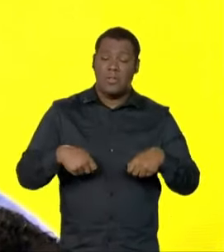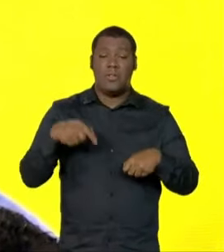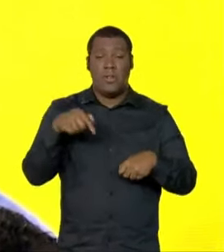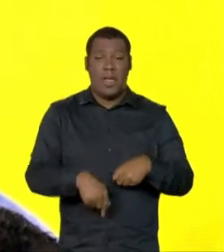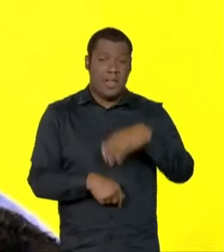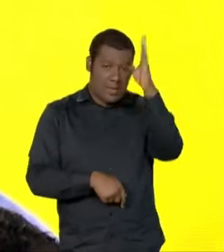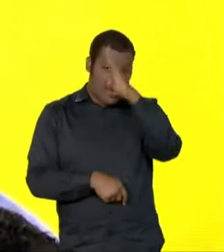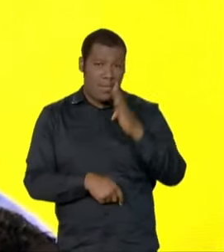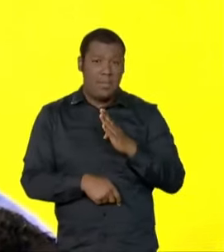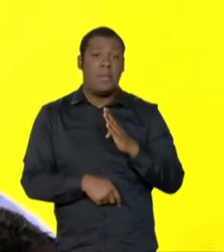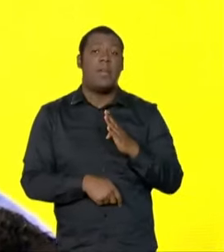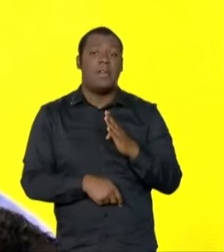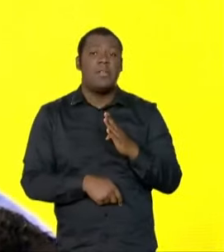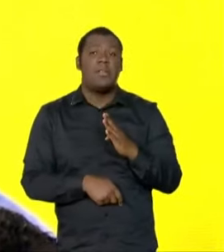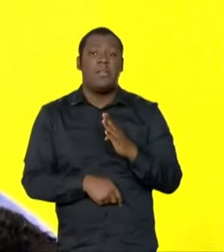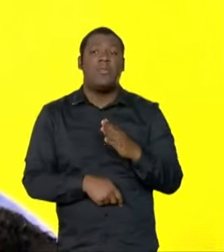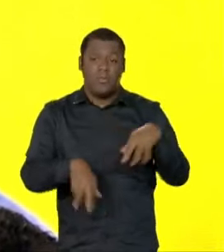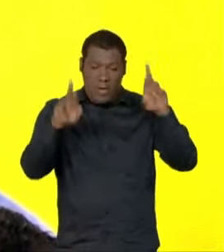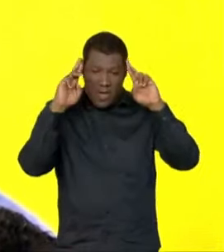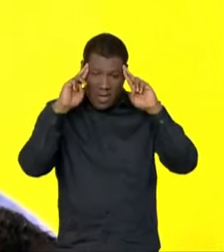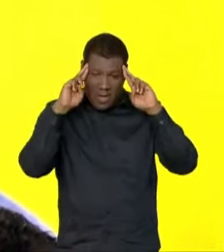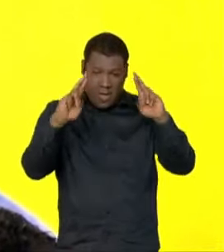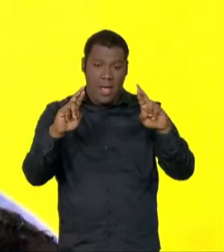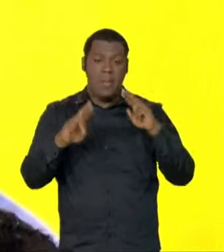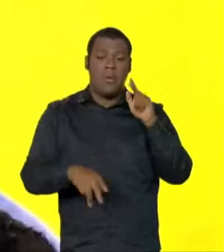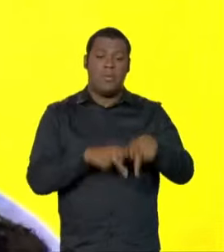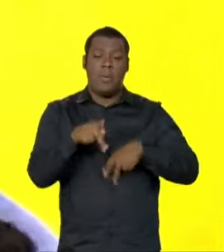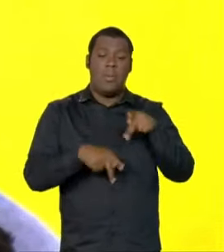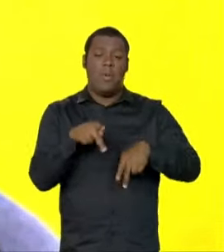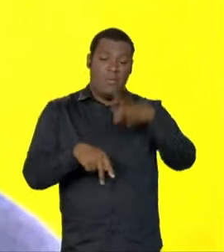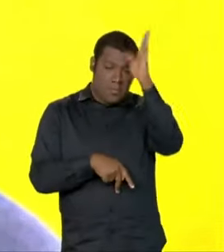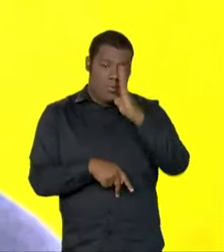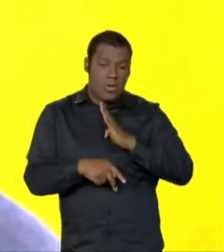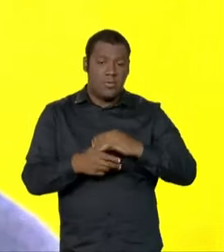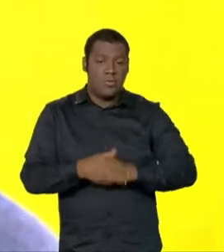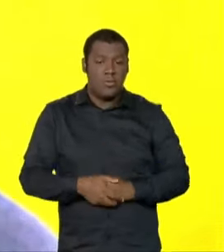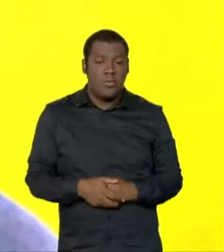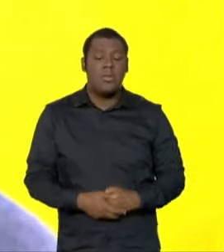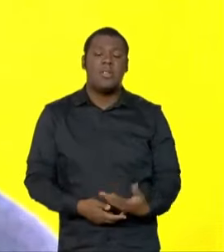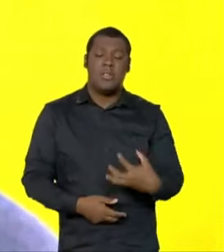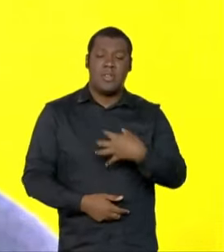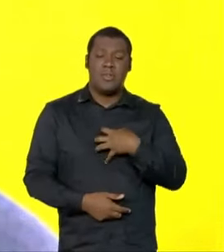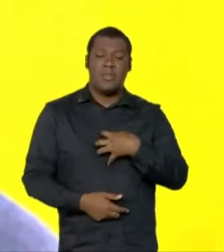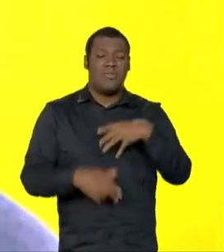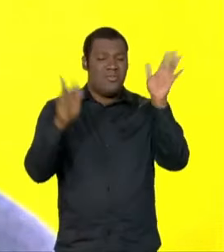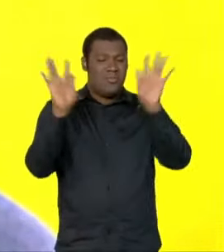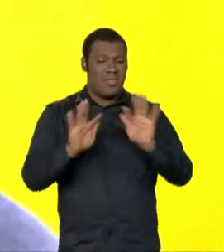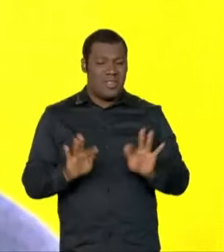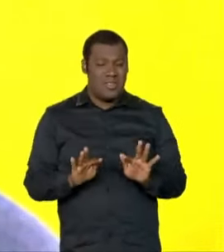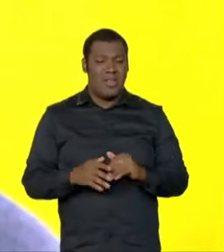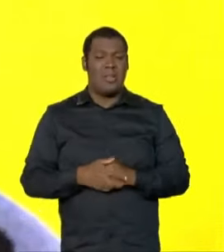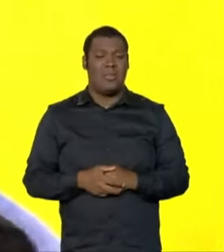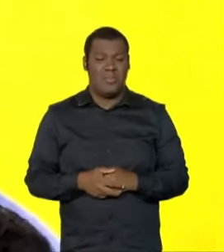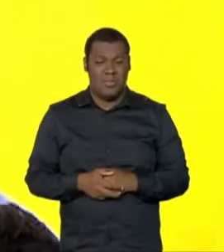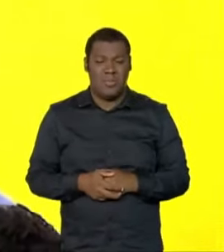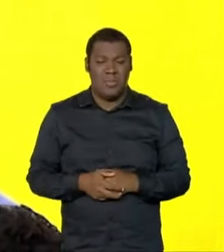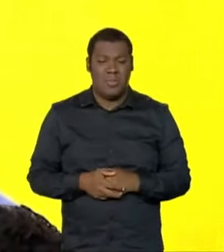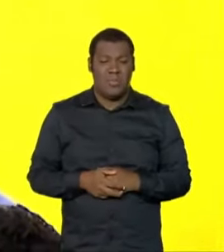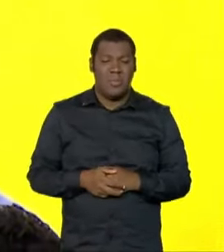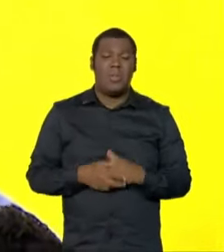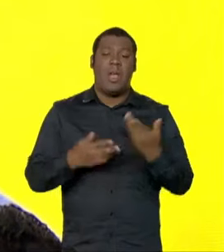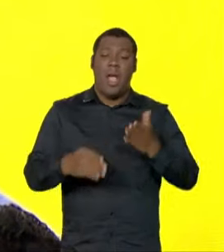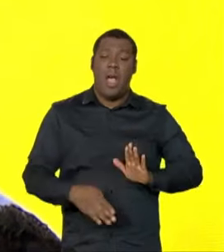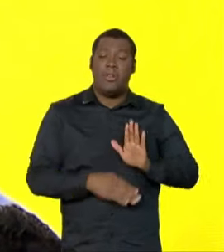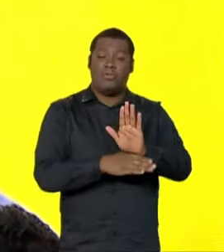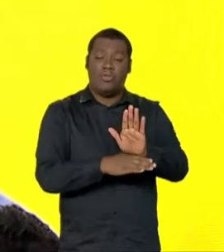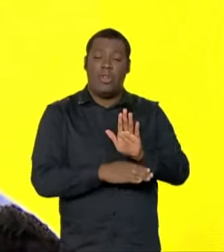a dignidade do povo brasileiro. Fico muito contente de perceber que estamos conseguindo fazer isso, colocando o pobre